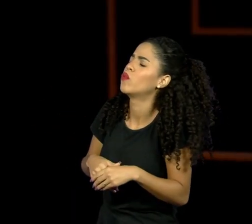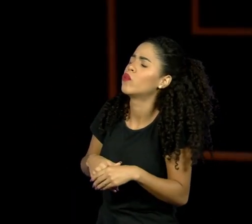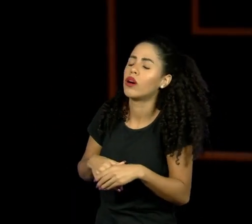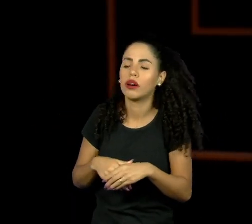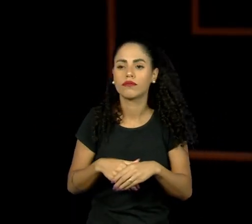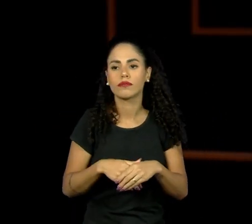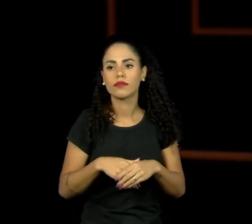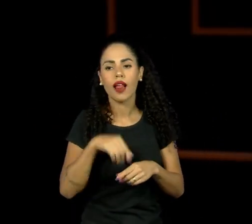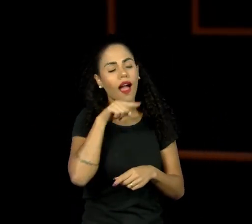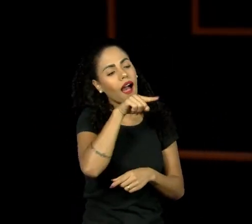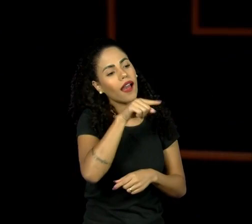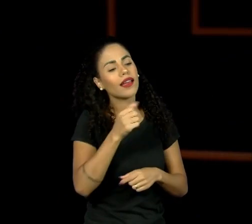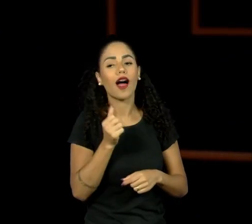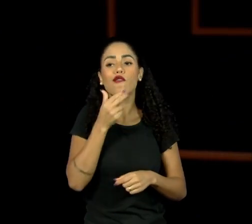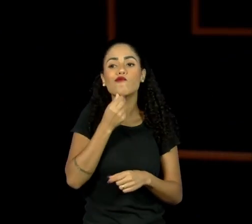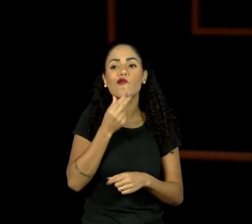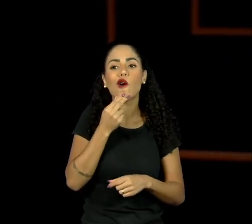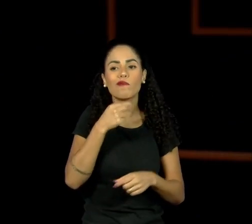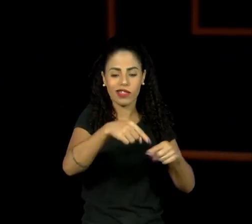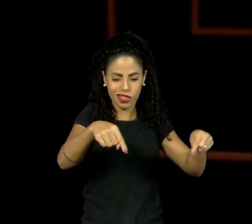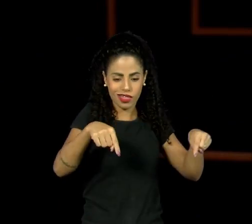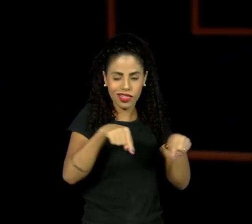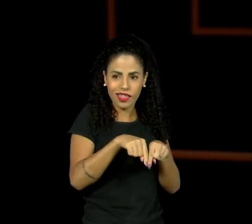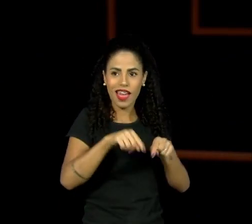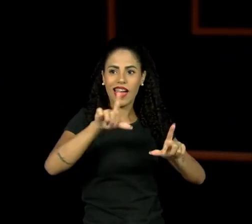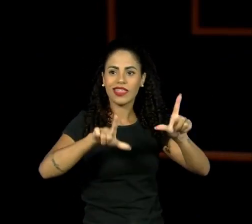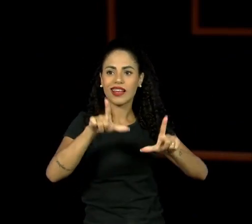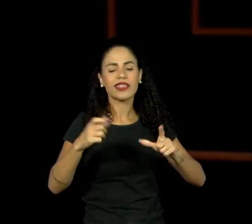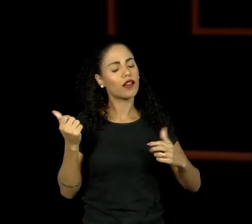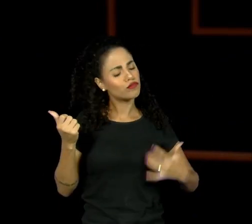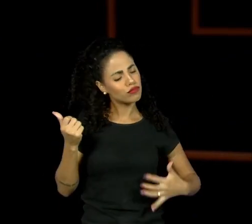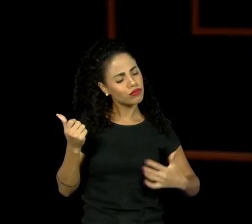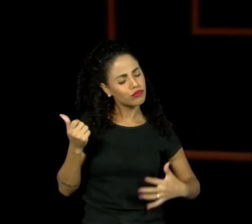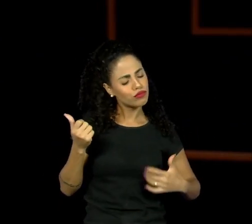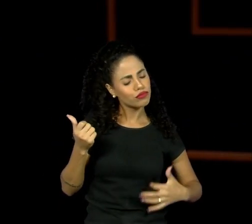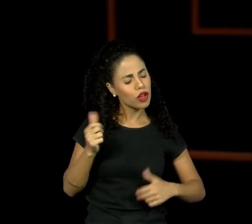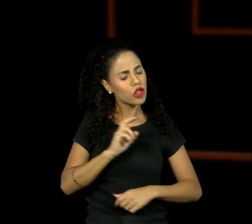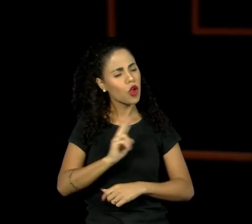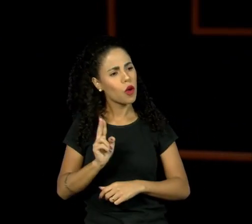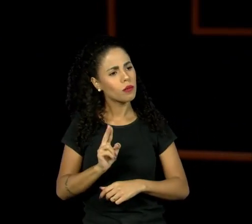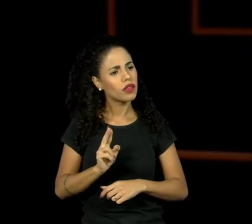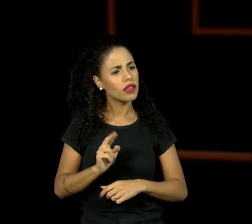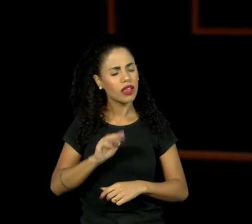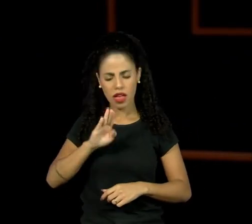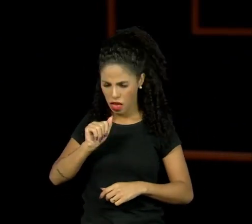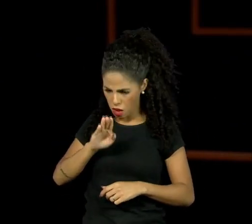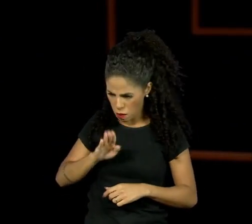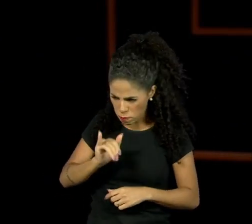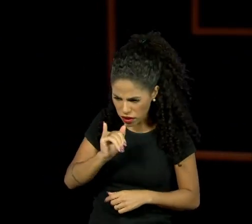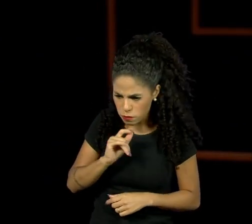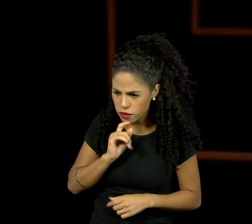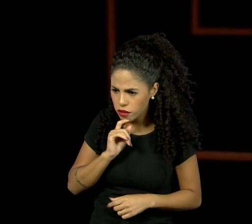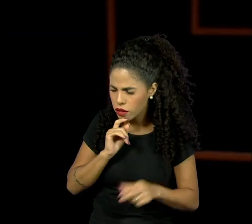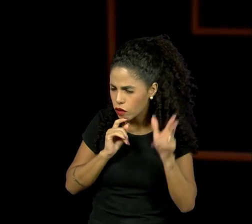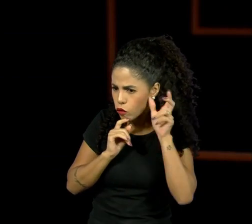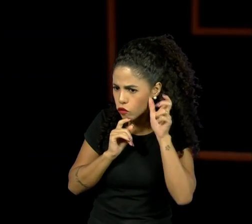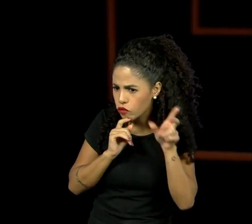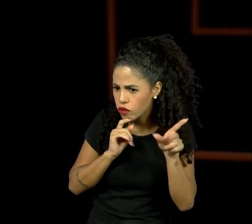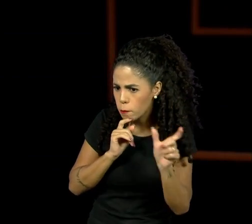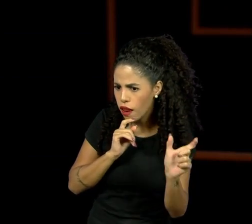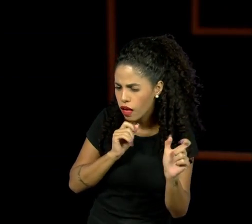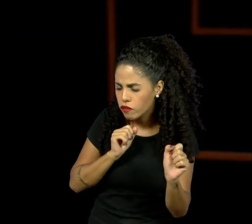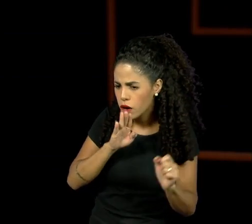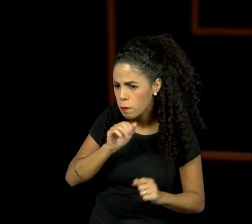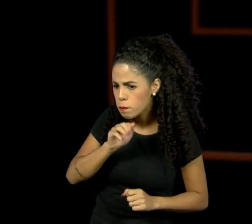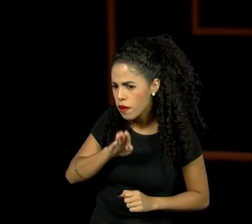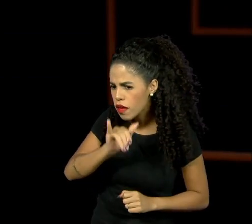Baby Consuelo, sim, por que não? Baby Consuelo é um ponto, é um traço. Eu corri e falei, meu nome é Baby. Deus falou pra mim que meu nome é